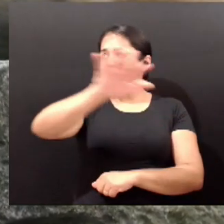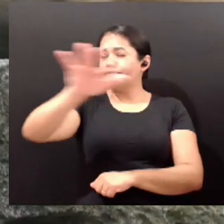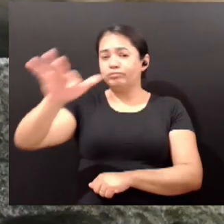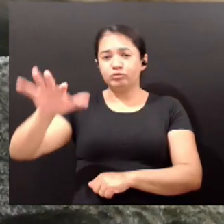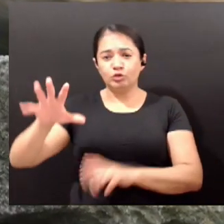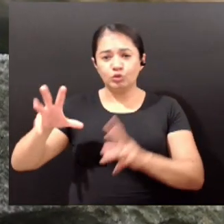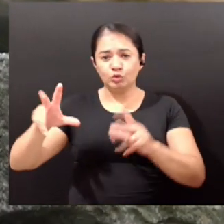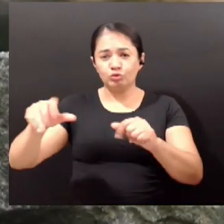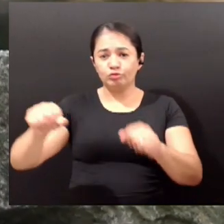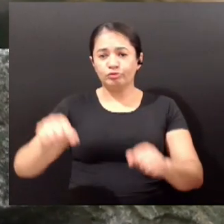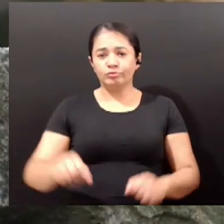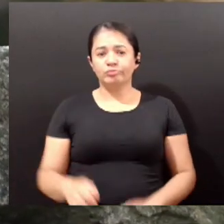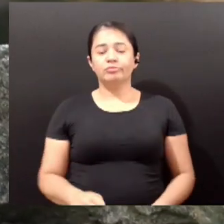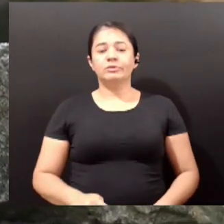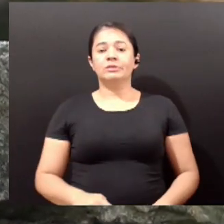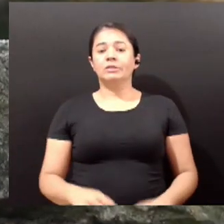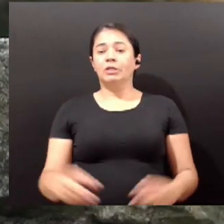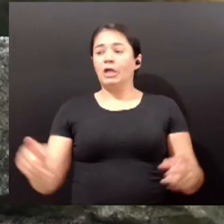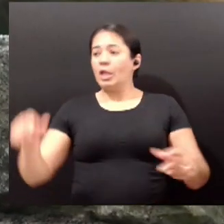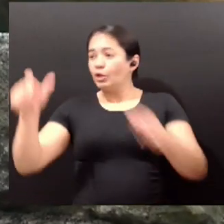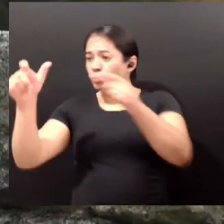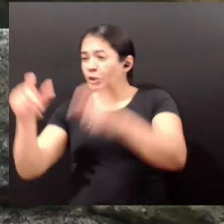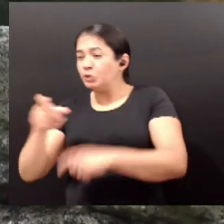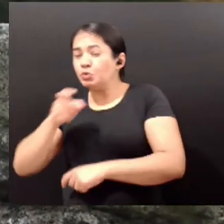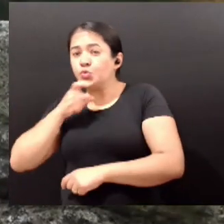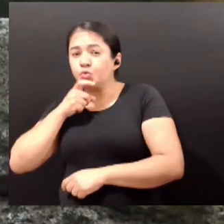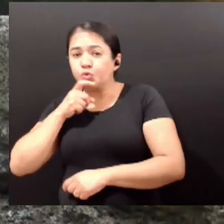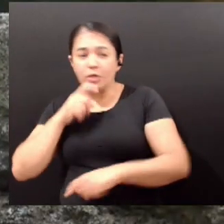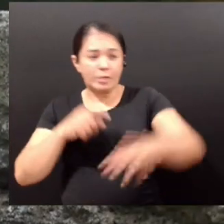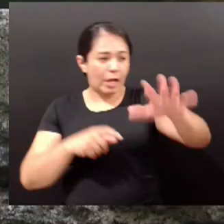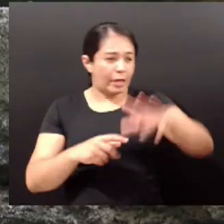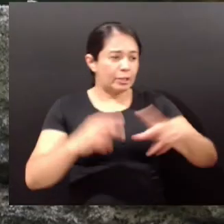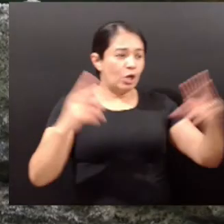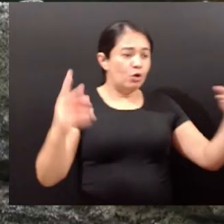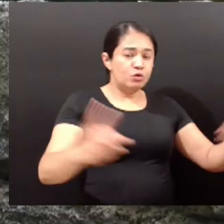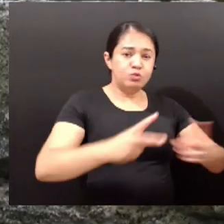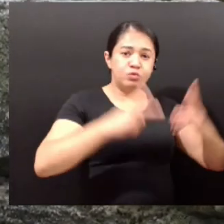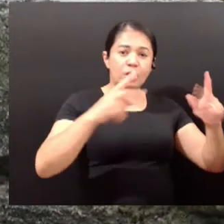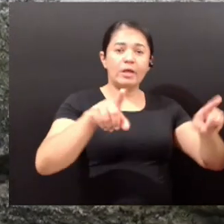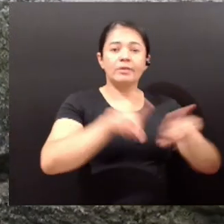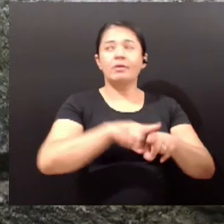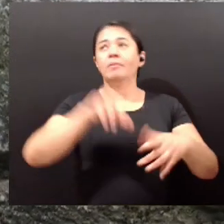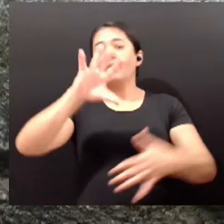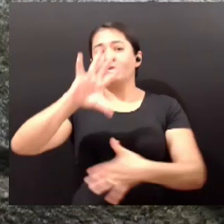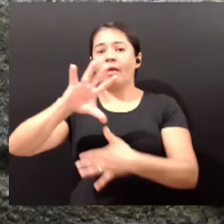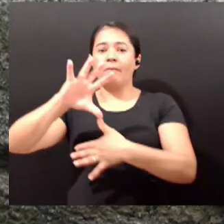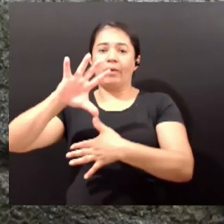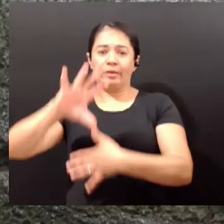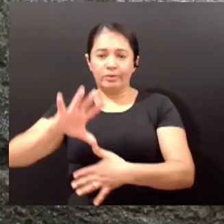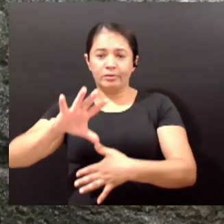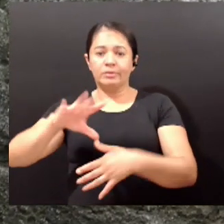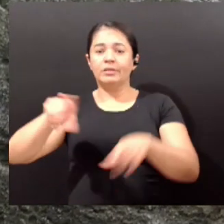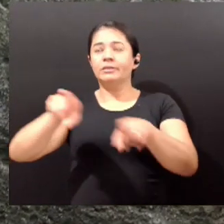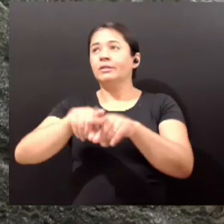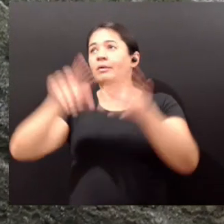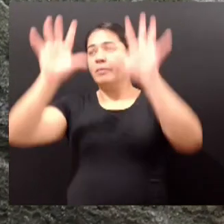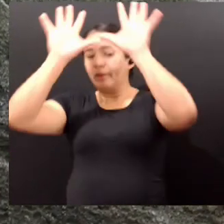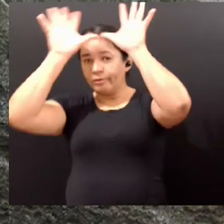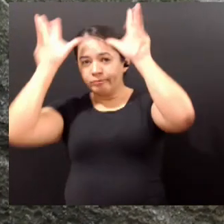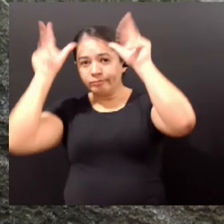tem aquele vento congelante, como tem na América Central, como tem na Amazônia, entendeu?